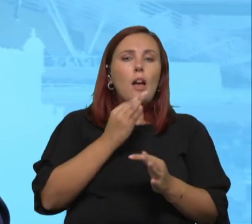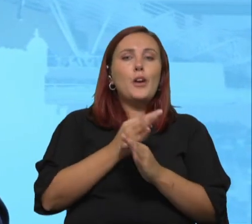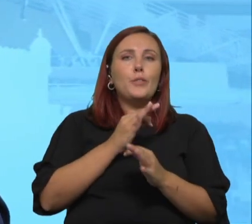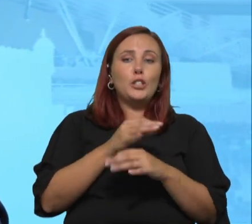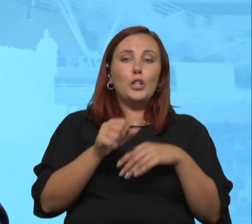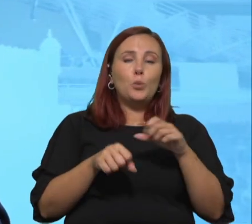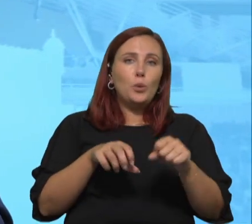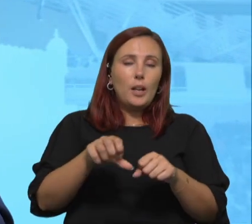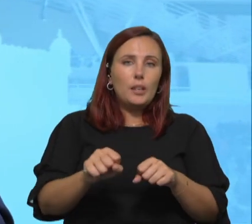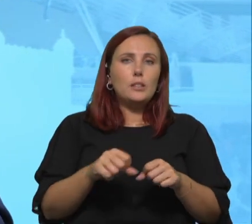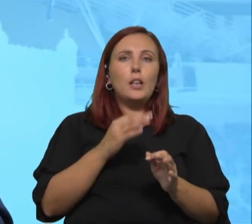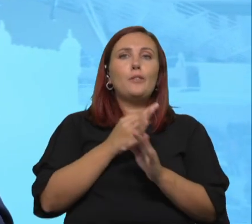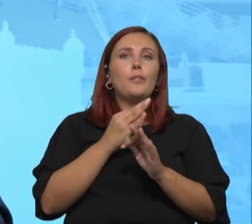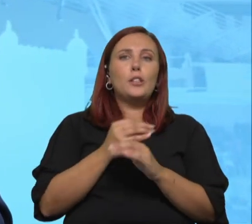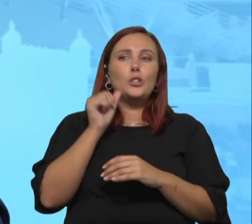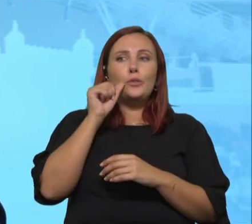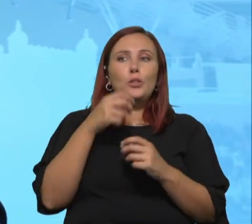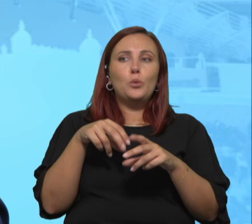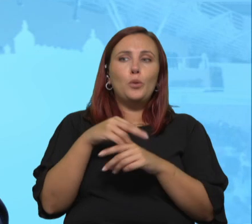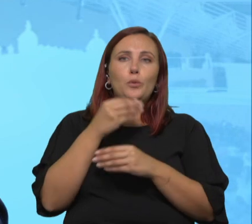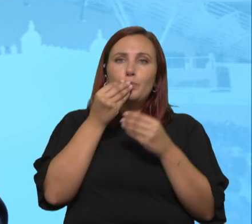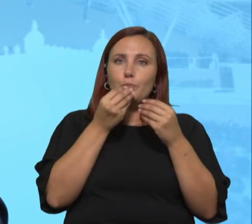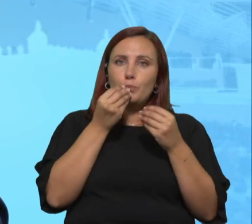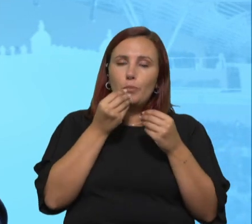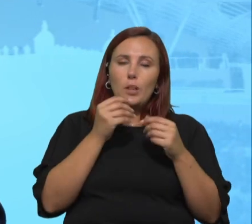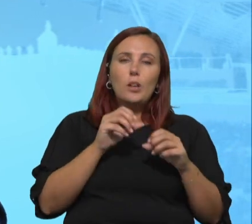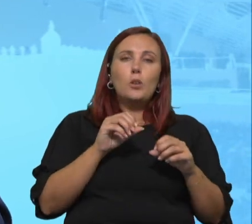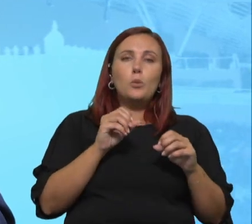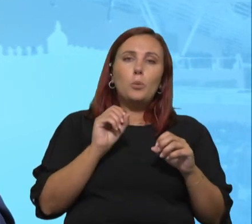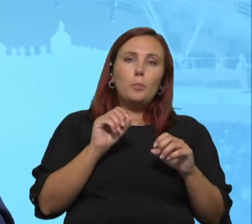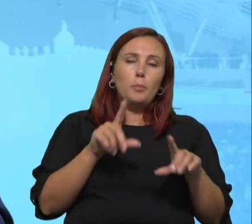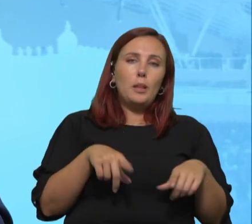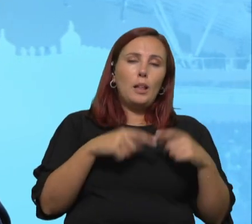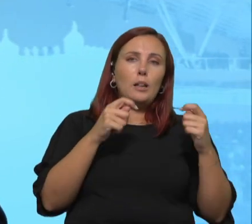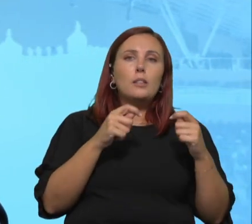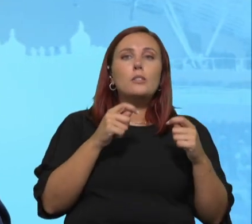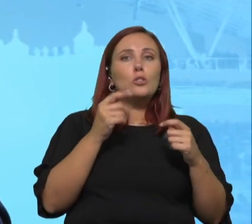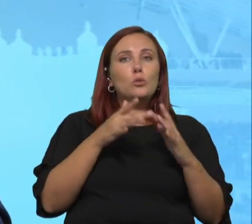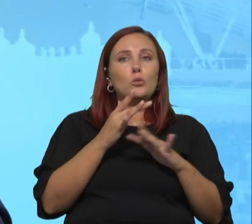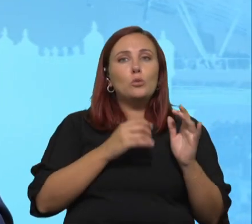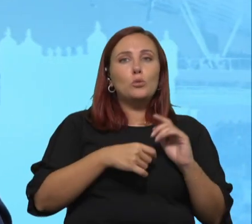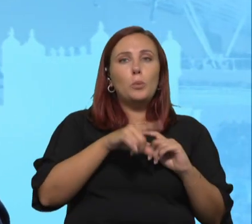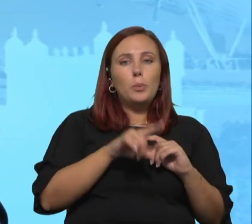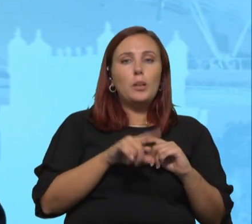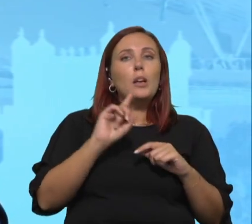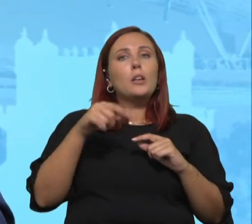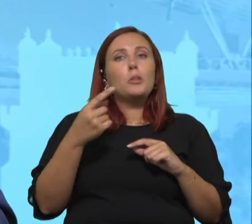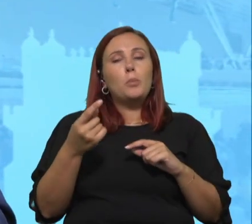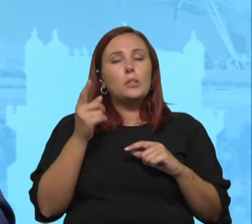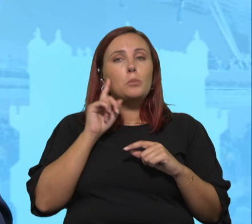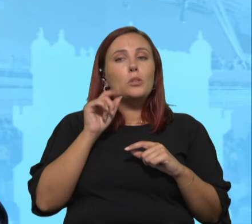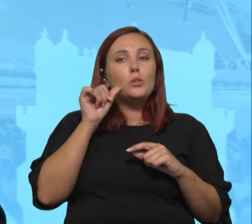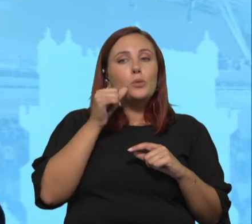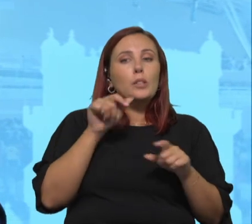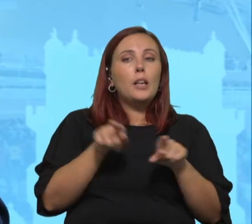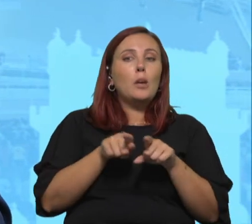colheita, a festa de saborear o vinho novo. No primeiro milagre de Jesus, nós depois vamos ver também a importância do vinho como sinal